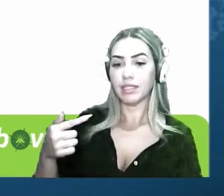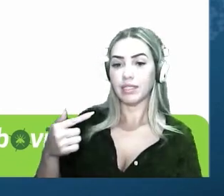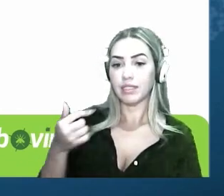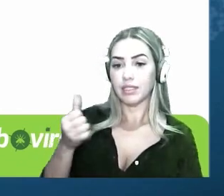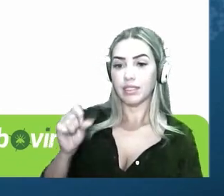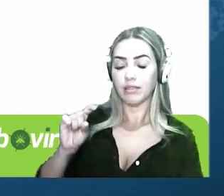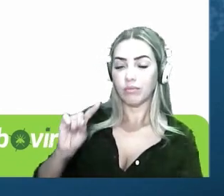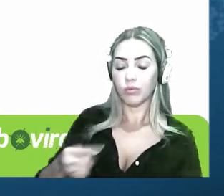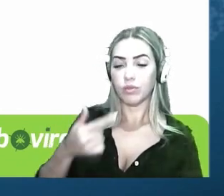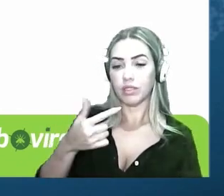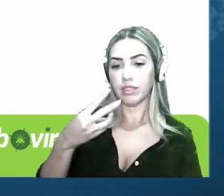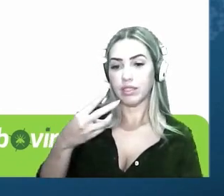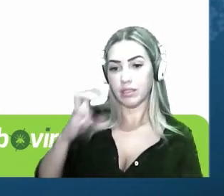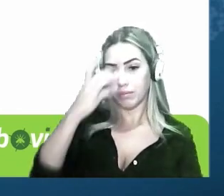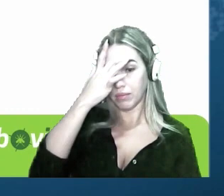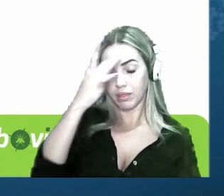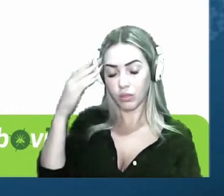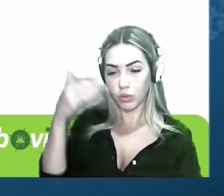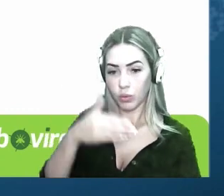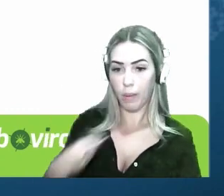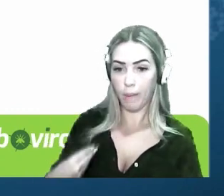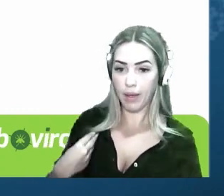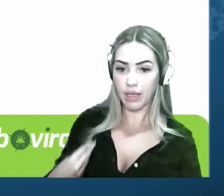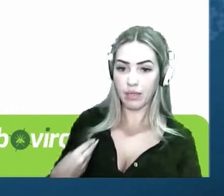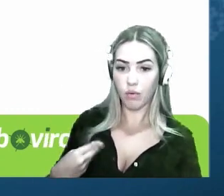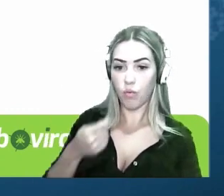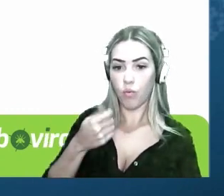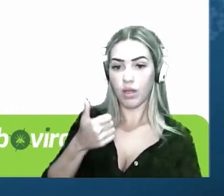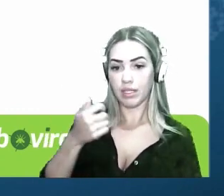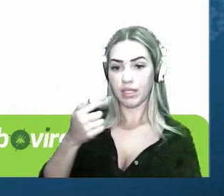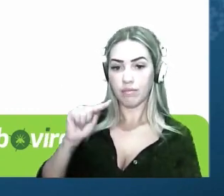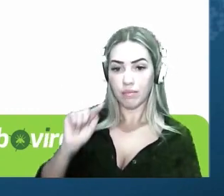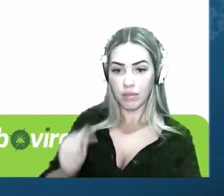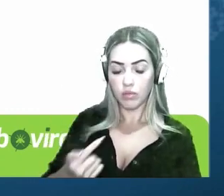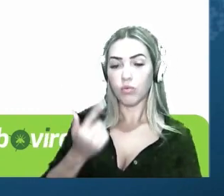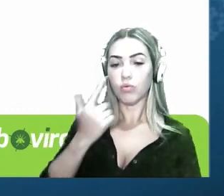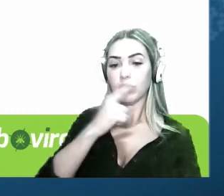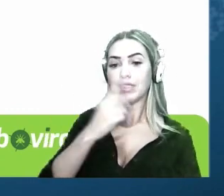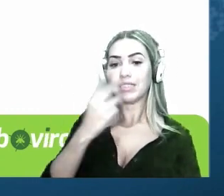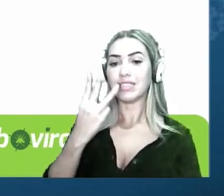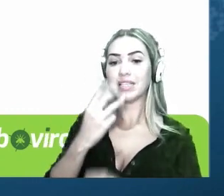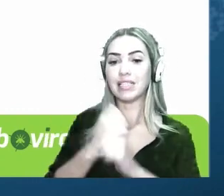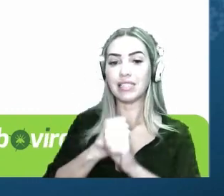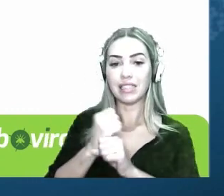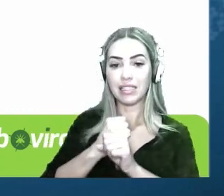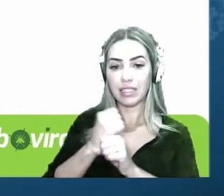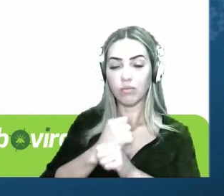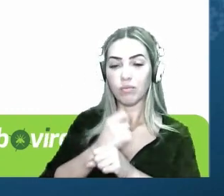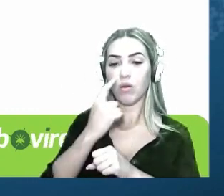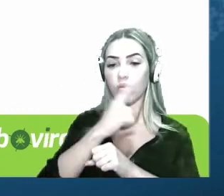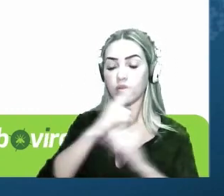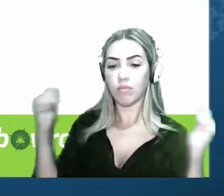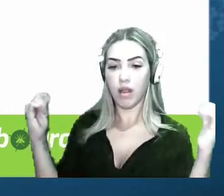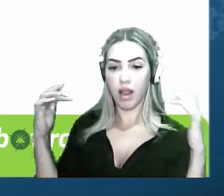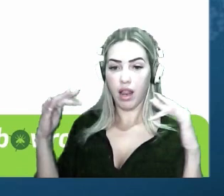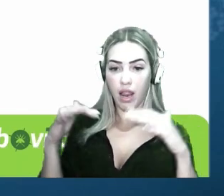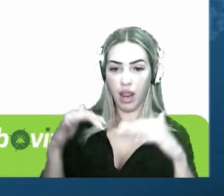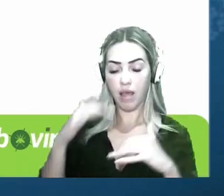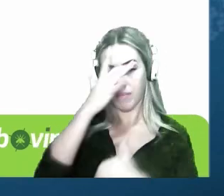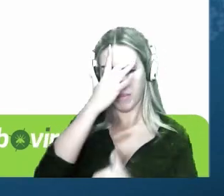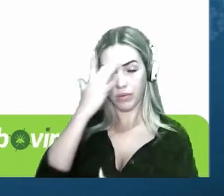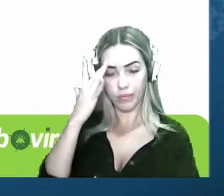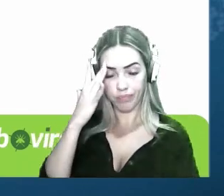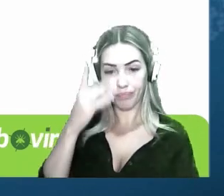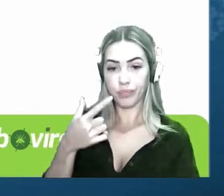16.235 participantes, então, quase 17 mil participantes. Nos levou 3 anos para incluir essa população. Em 2019, a gente